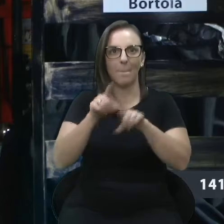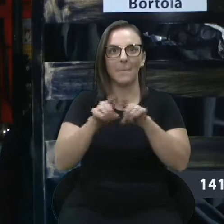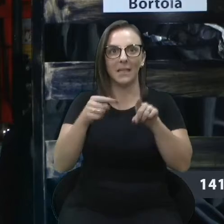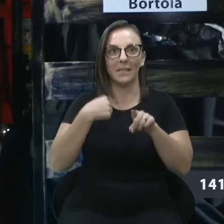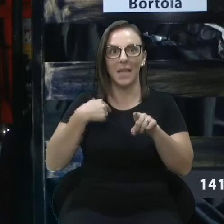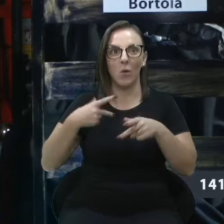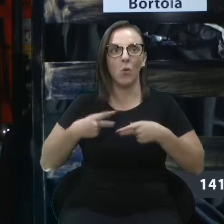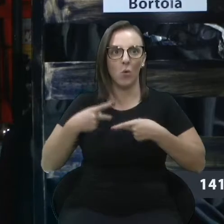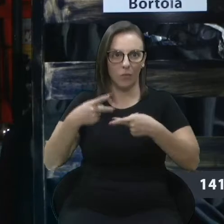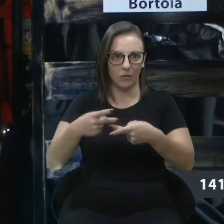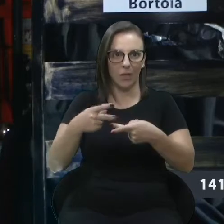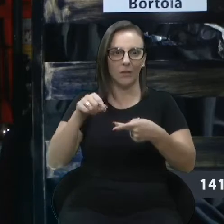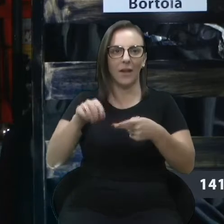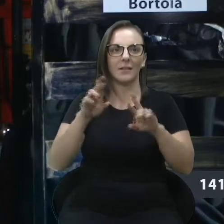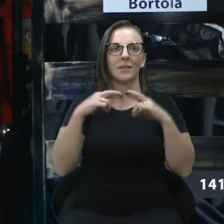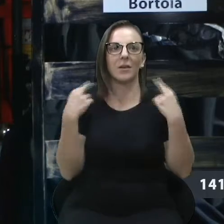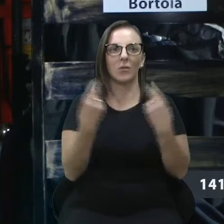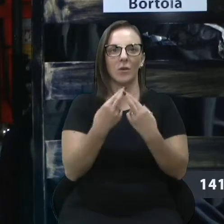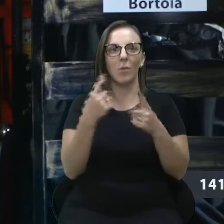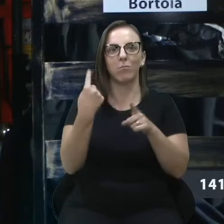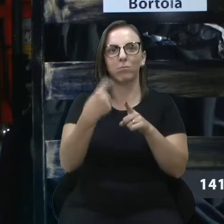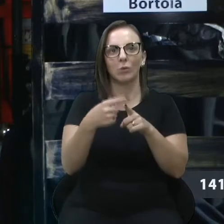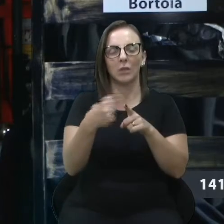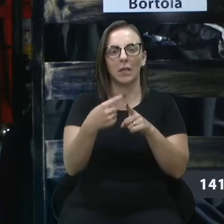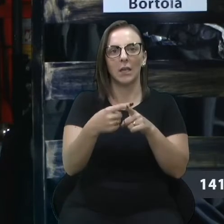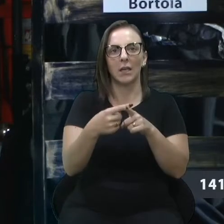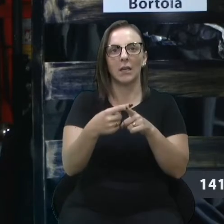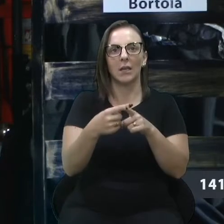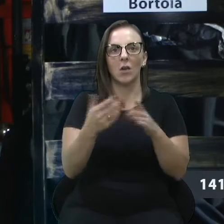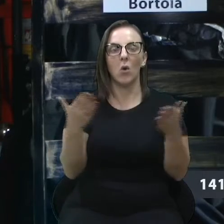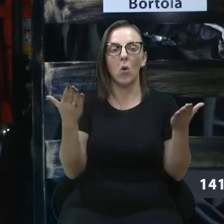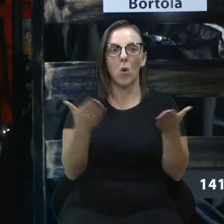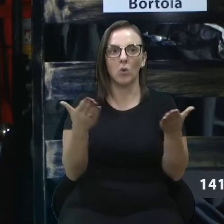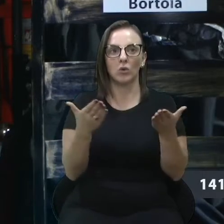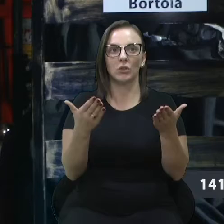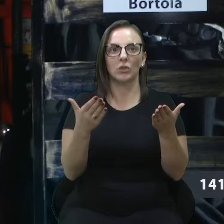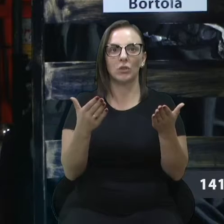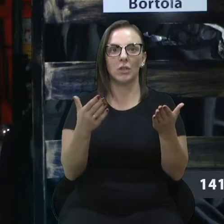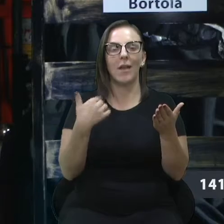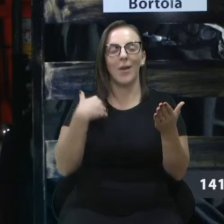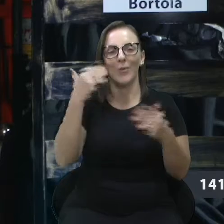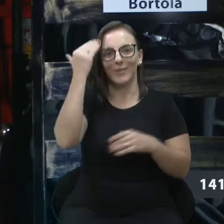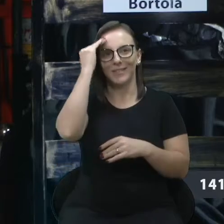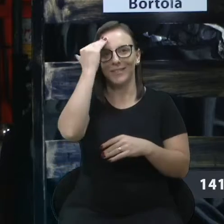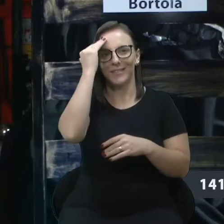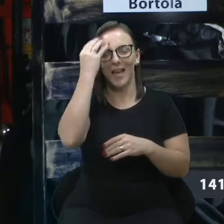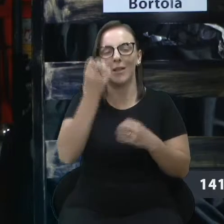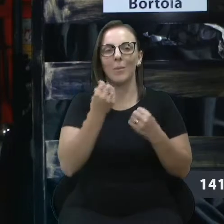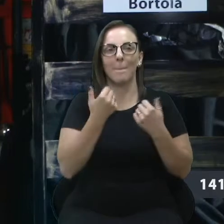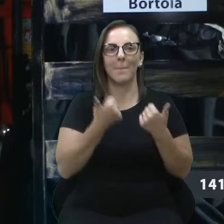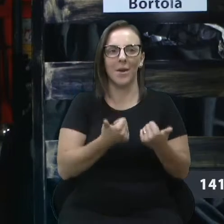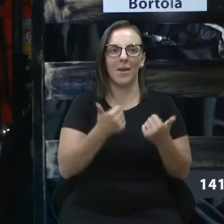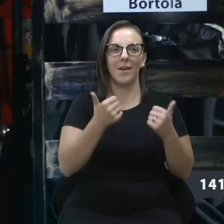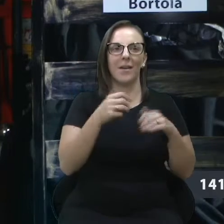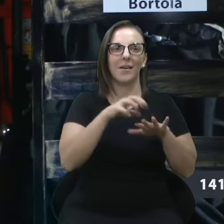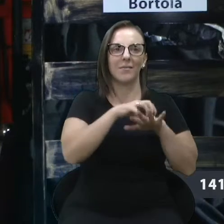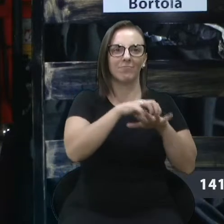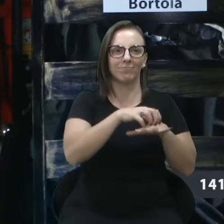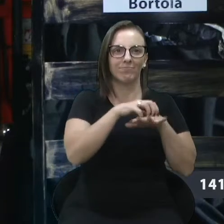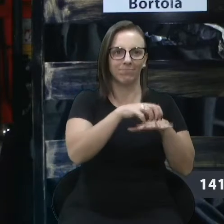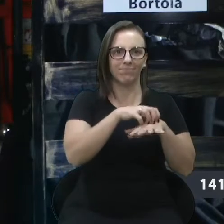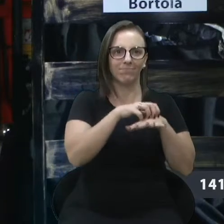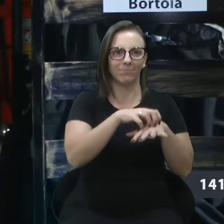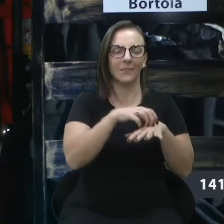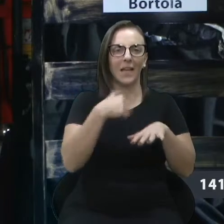também para essa reunião, porque hoje, graças a Deus, eu entendo bastante transporte, sei a dificuldade que essas pessoas estão